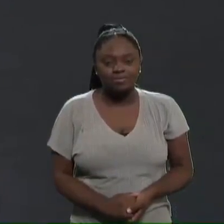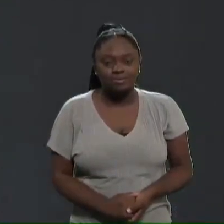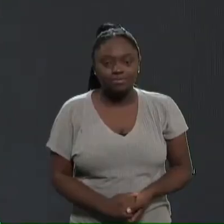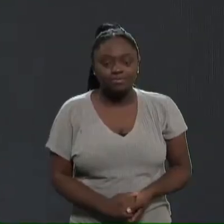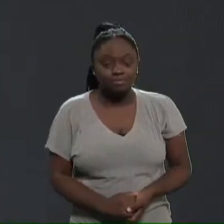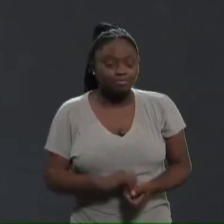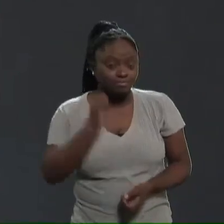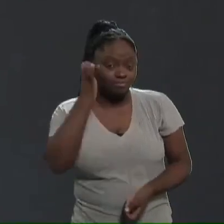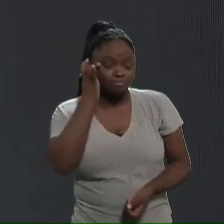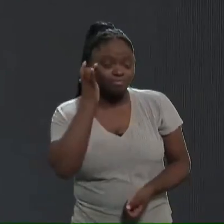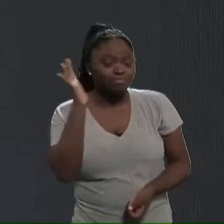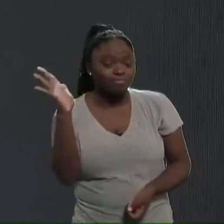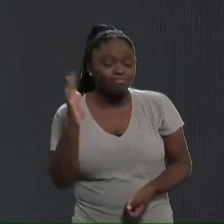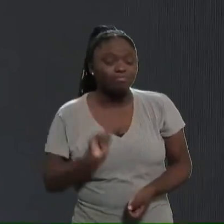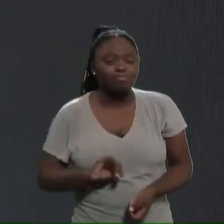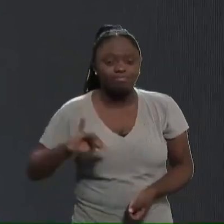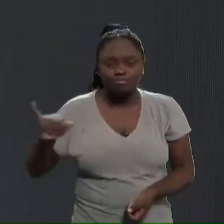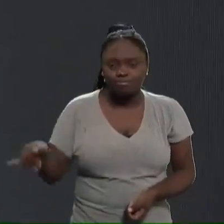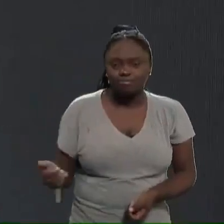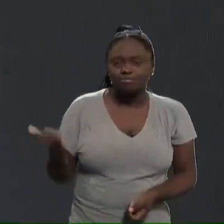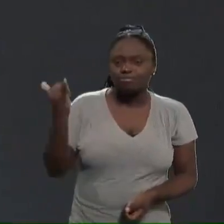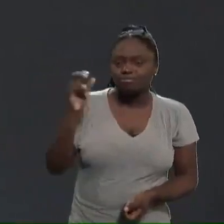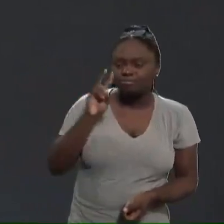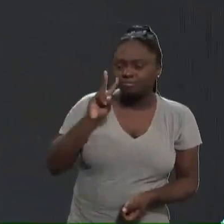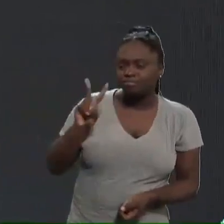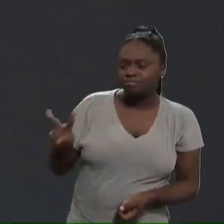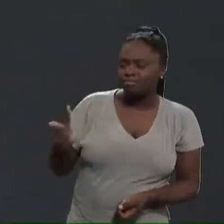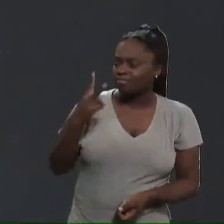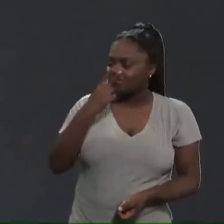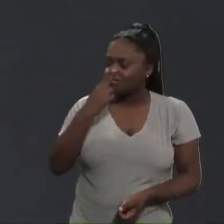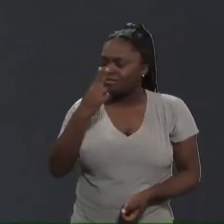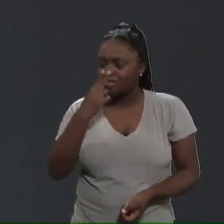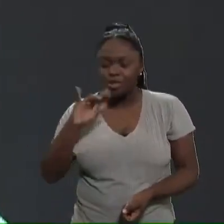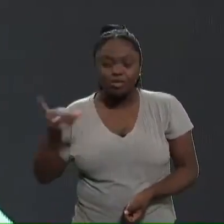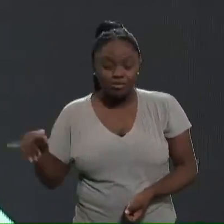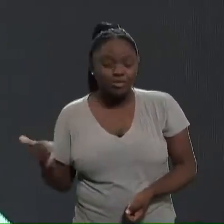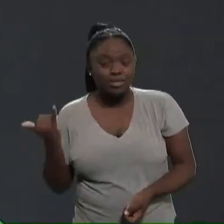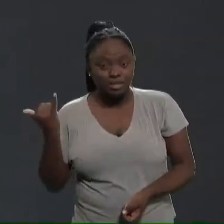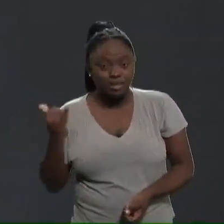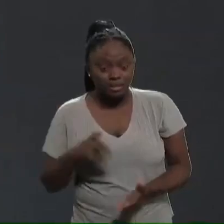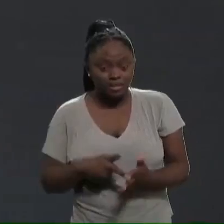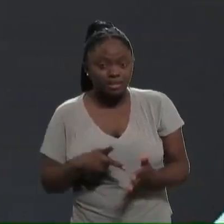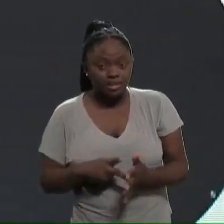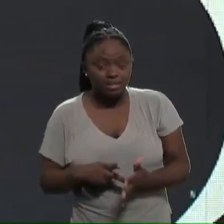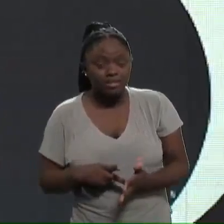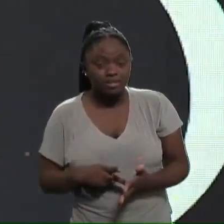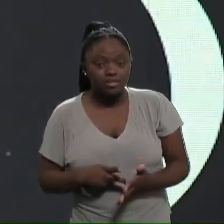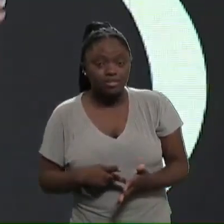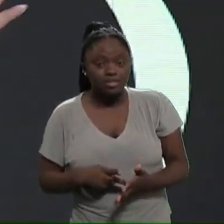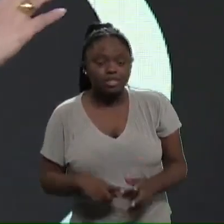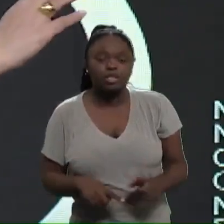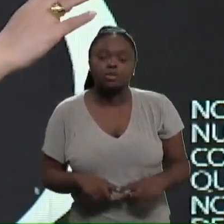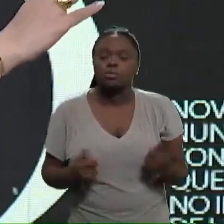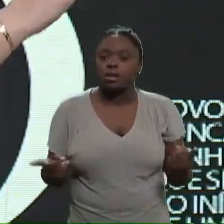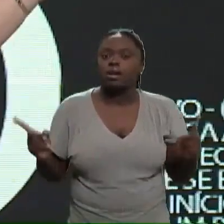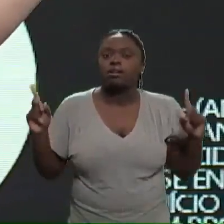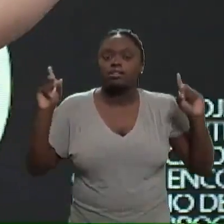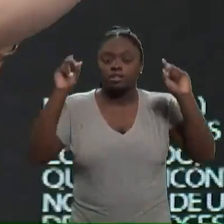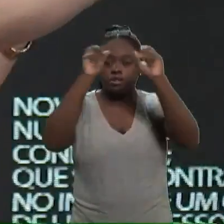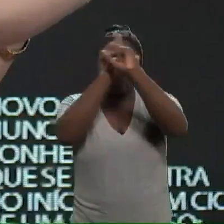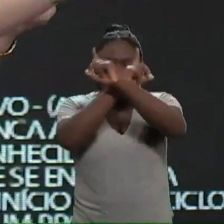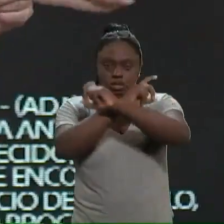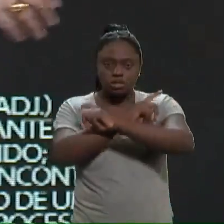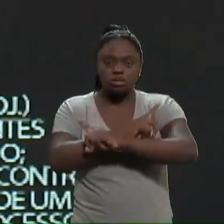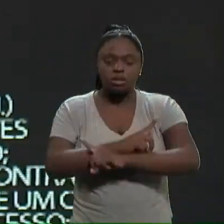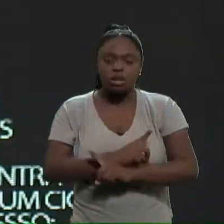É fácil olhar para uma oportunidade que tem aparência de oportunidade. Agora é difícil ver uma